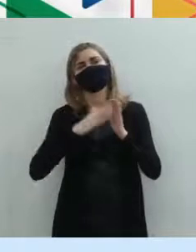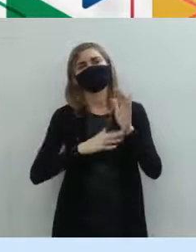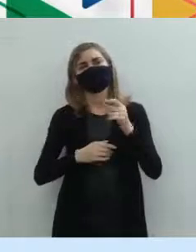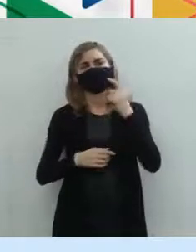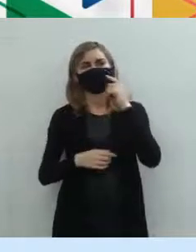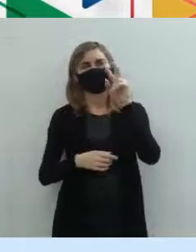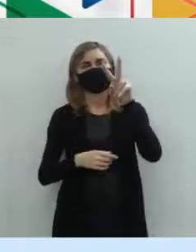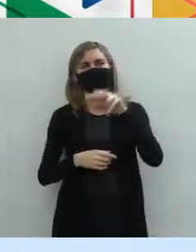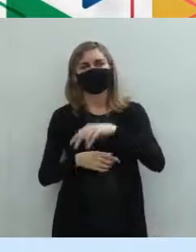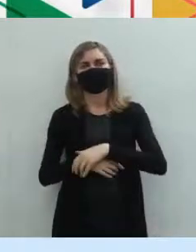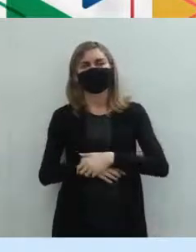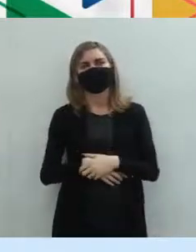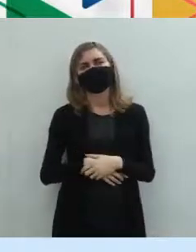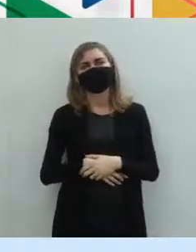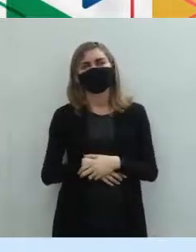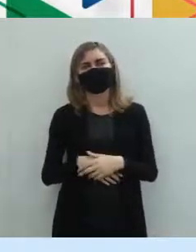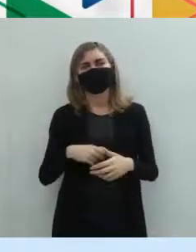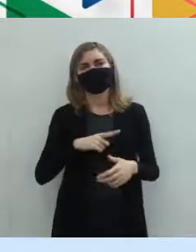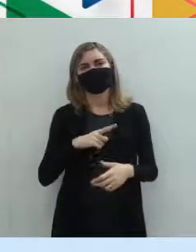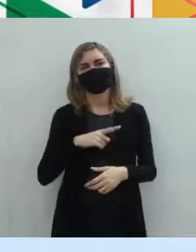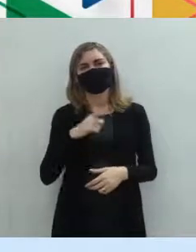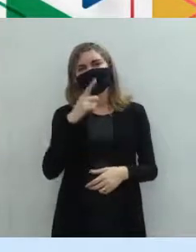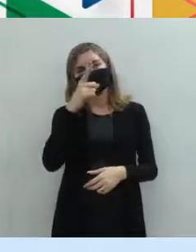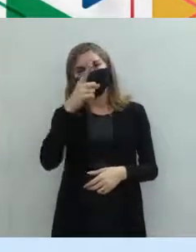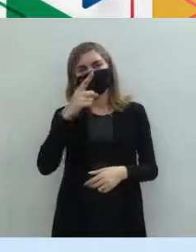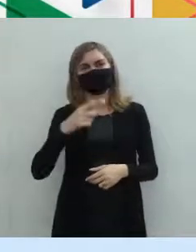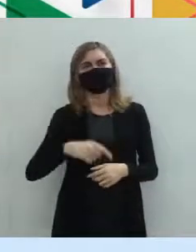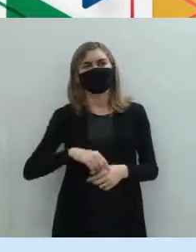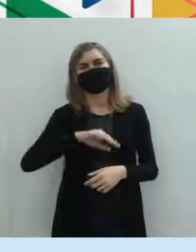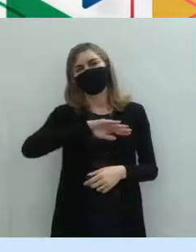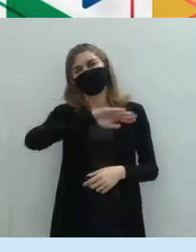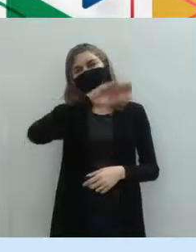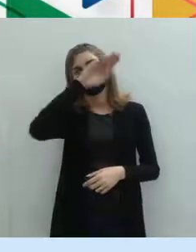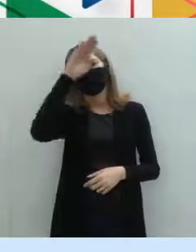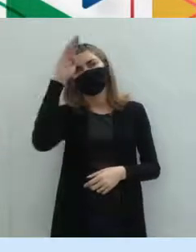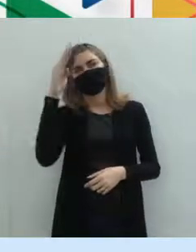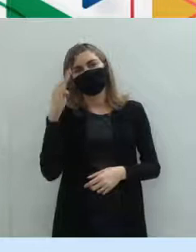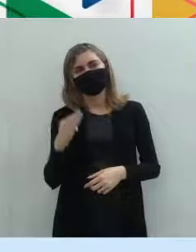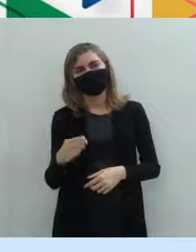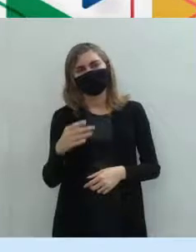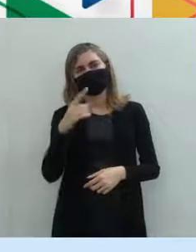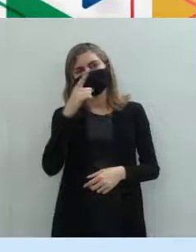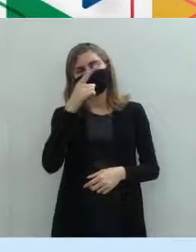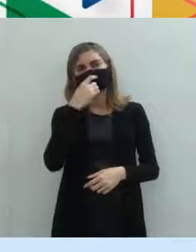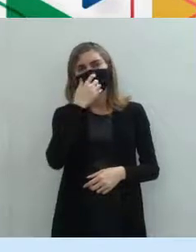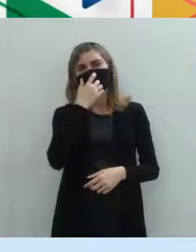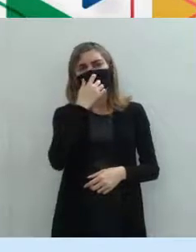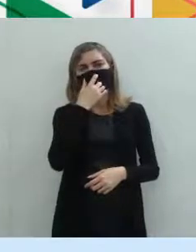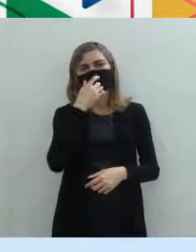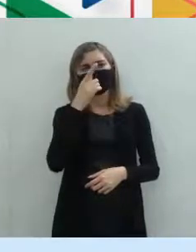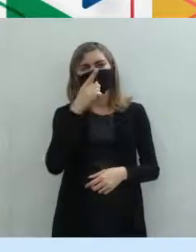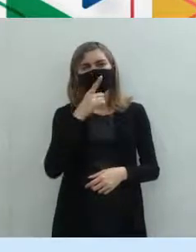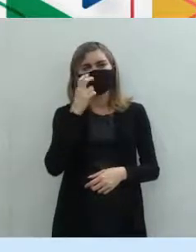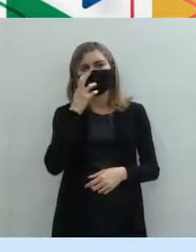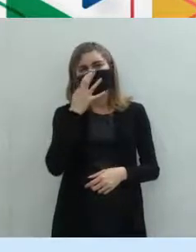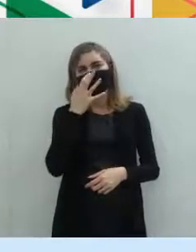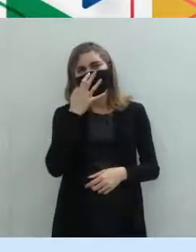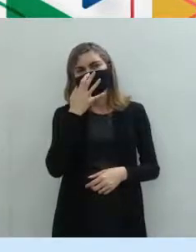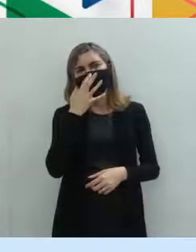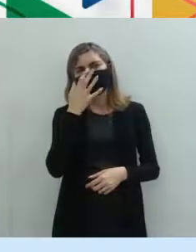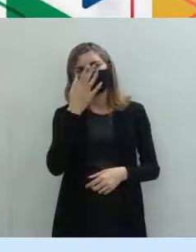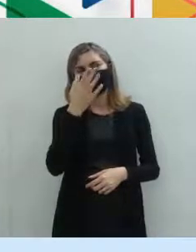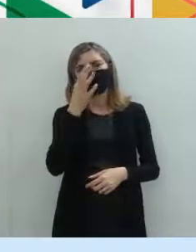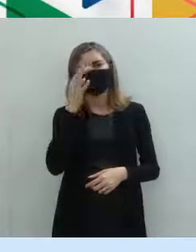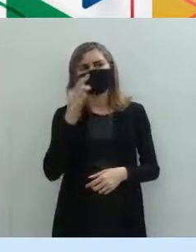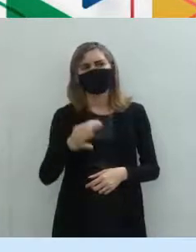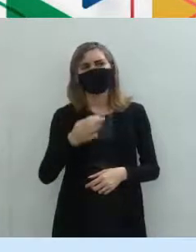isso. Existe aí essa forma assim, né, circular, e aí você observa